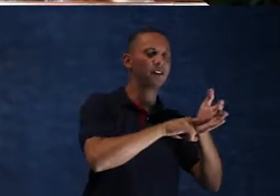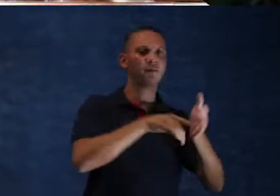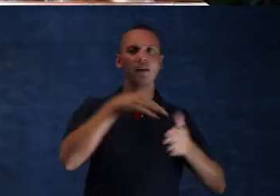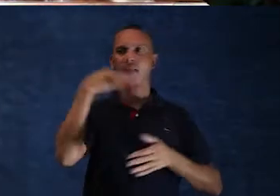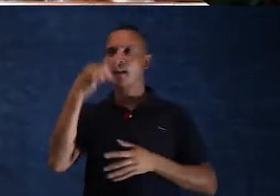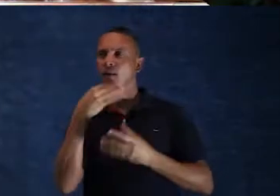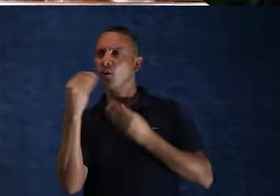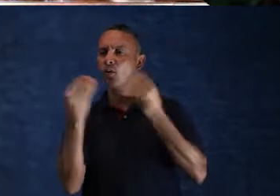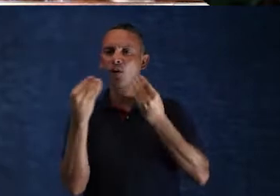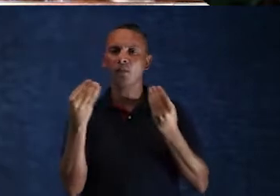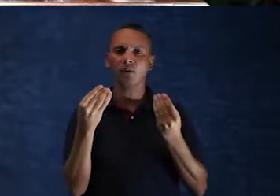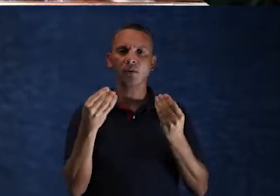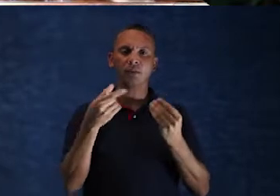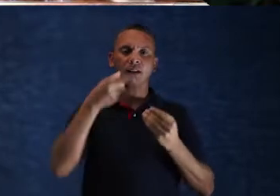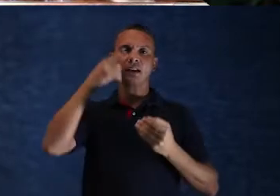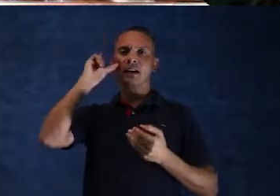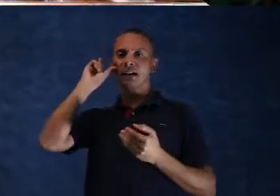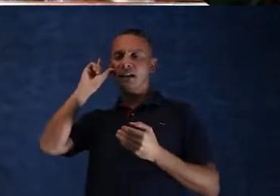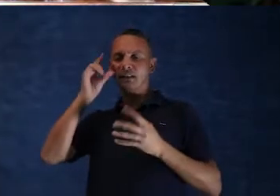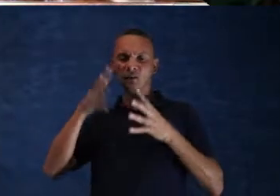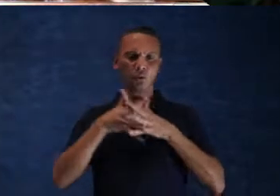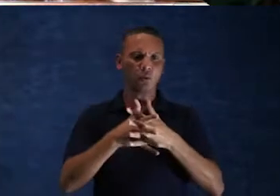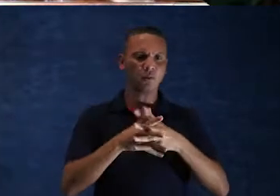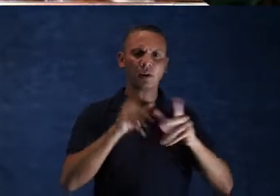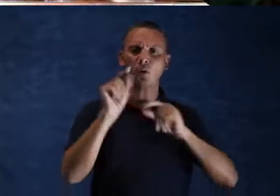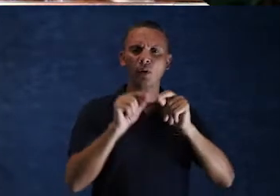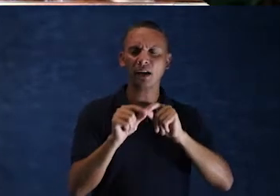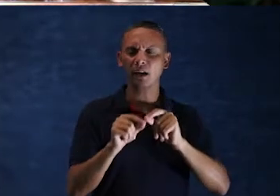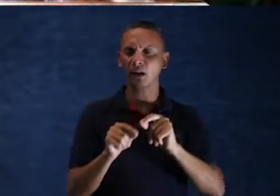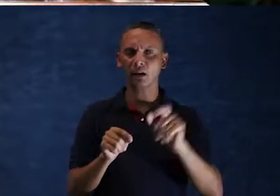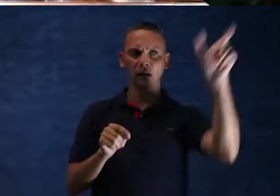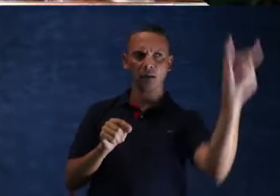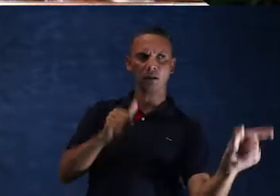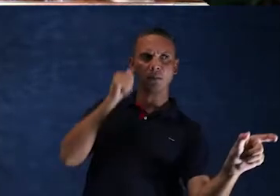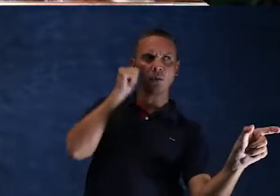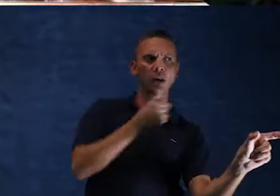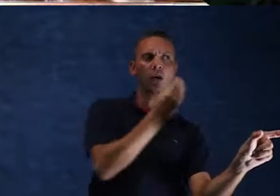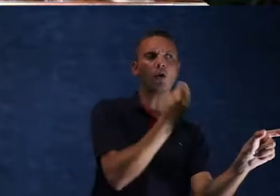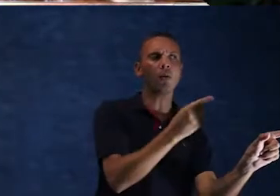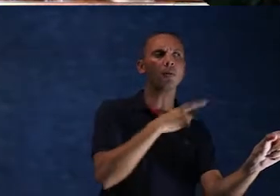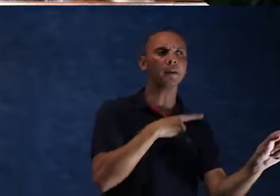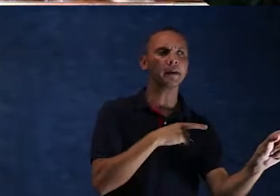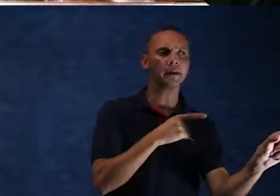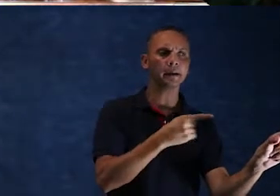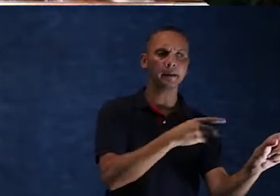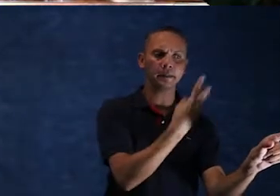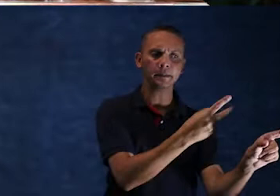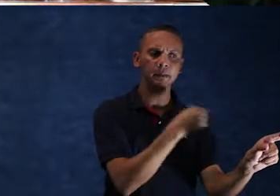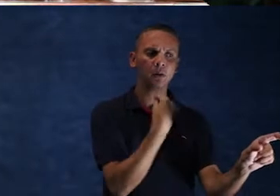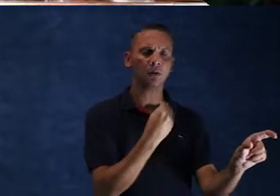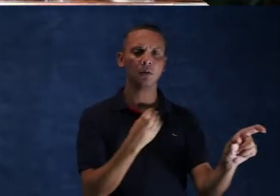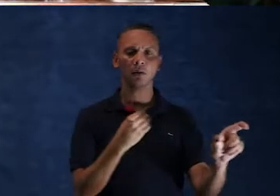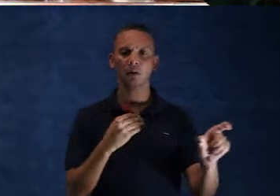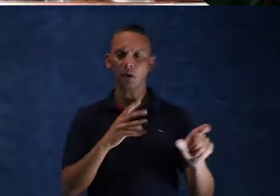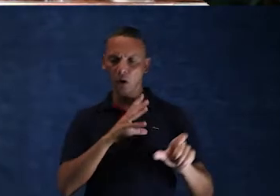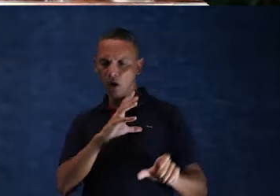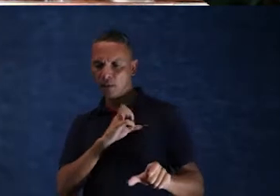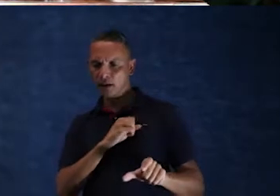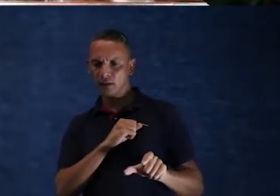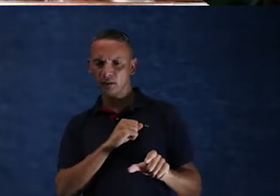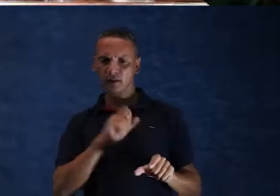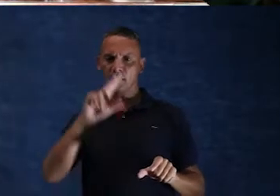narrativa, não sem antes lançar dúvida também sobre o caráter da mulher assassinada. Não há, nesse romance, heróis